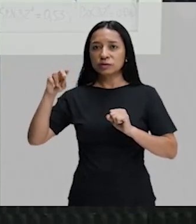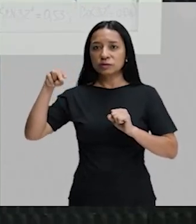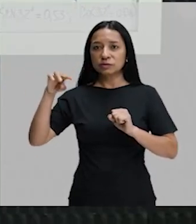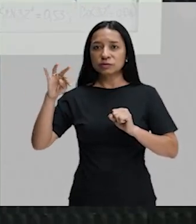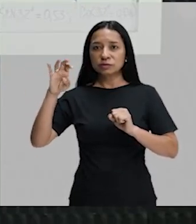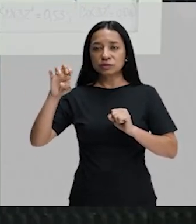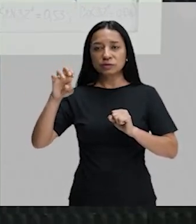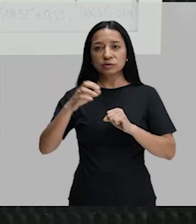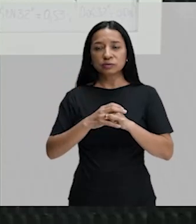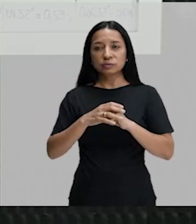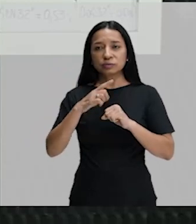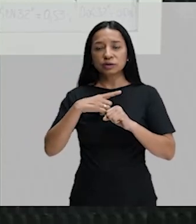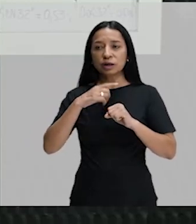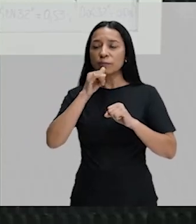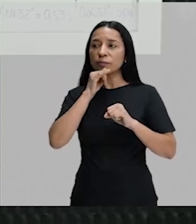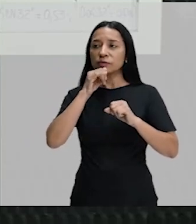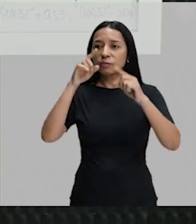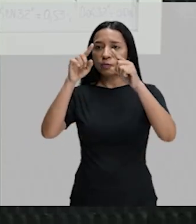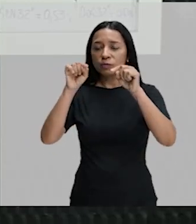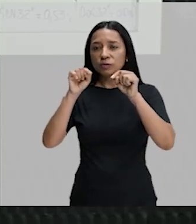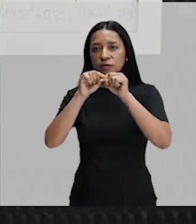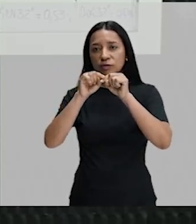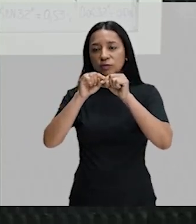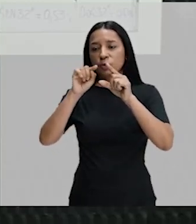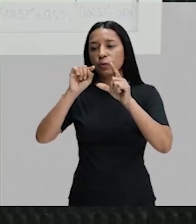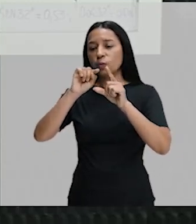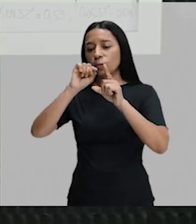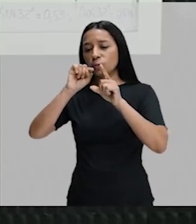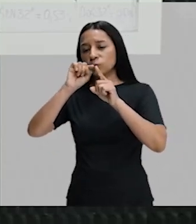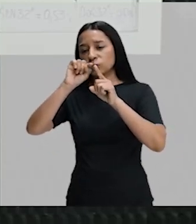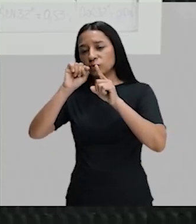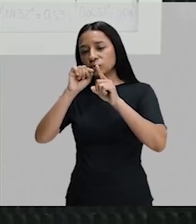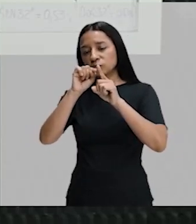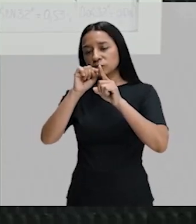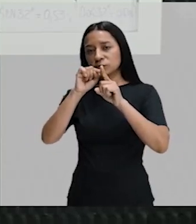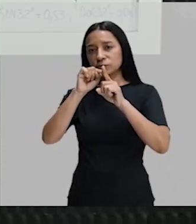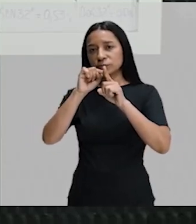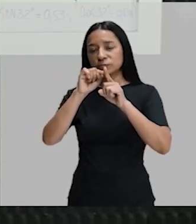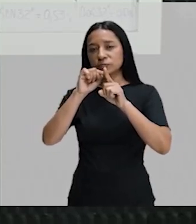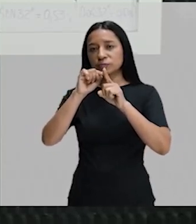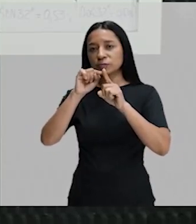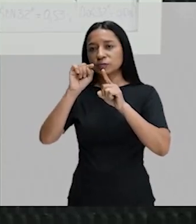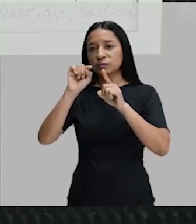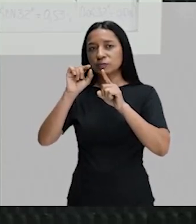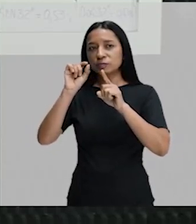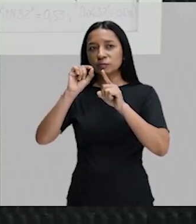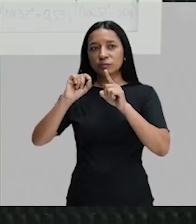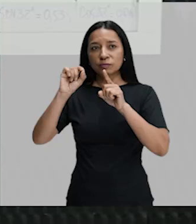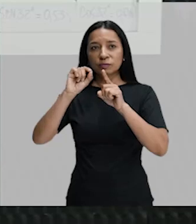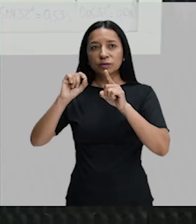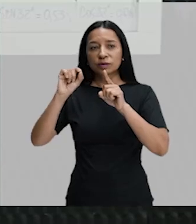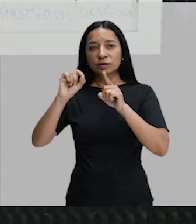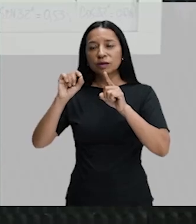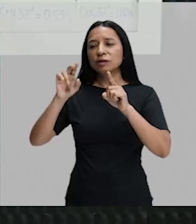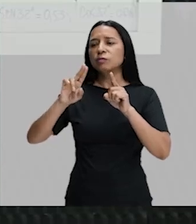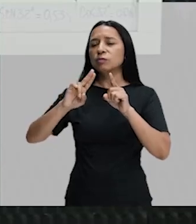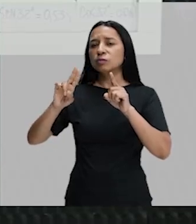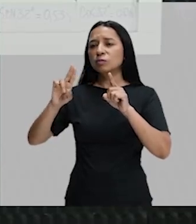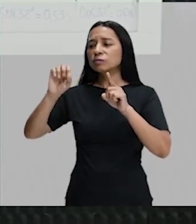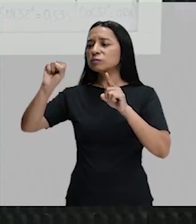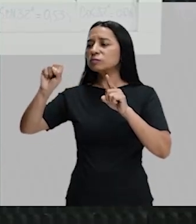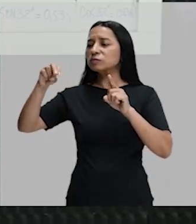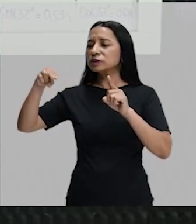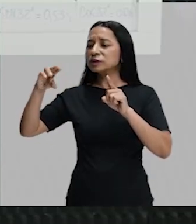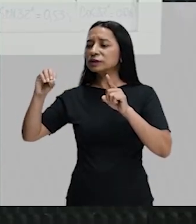O ângulo é x. O ângulo qualquer, x. O que é chamado de seno desse